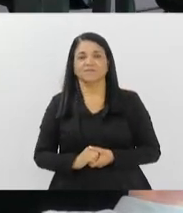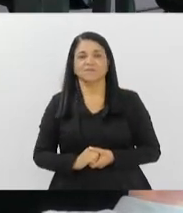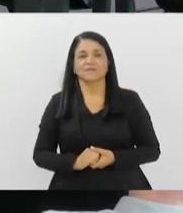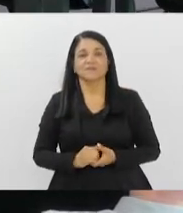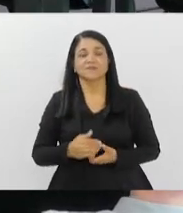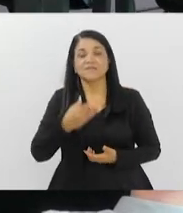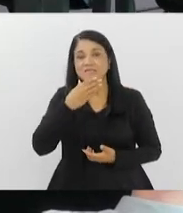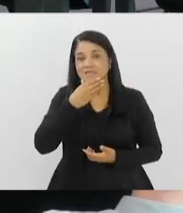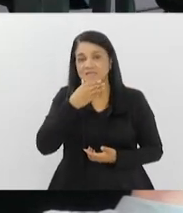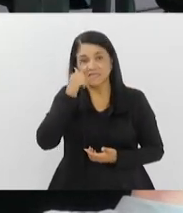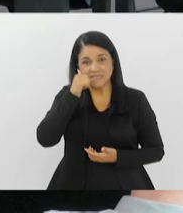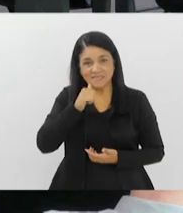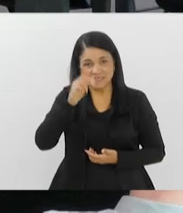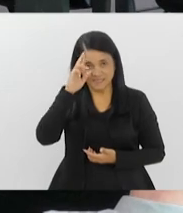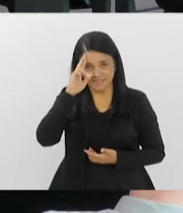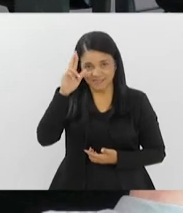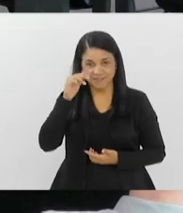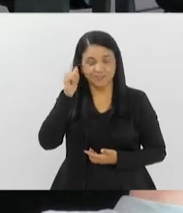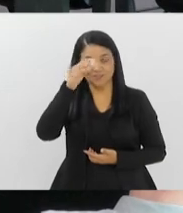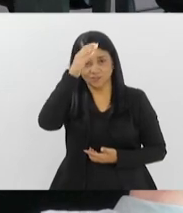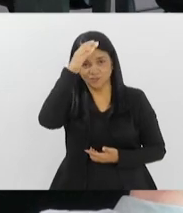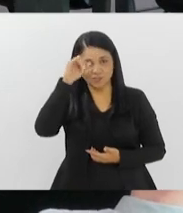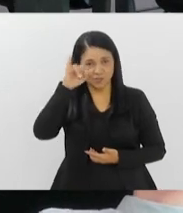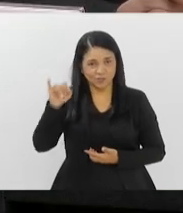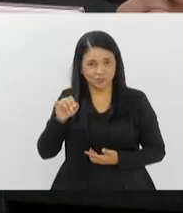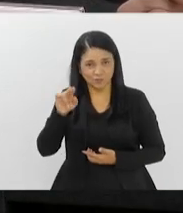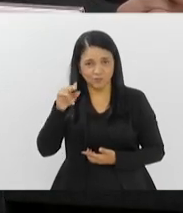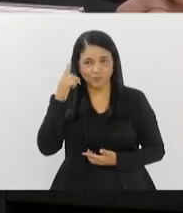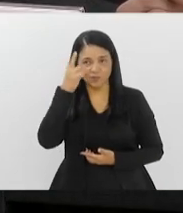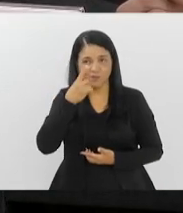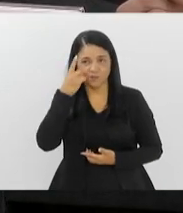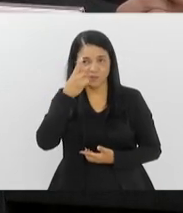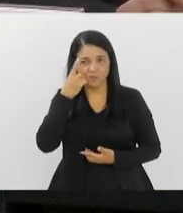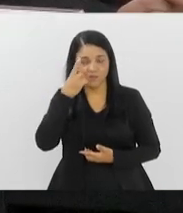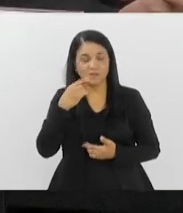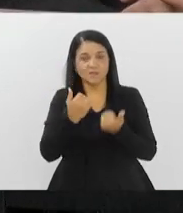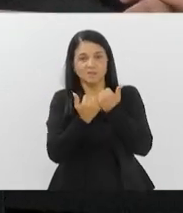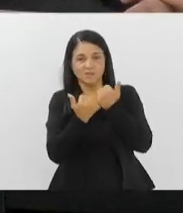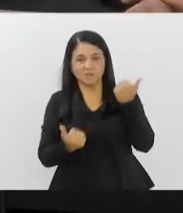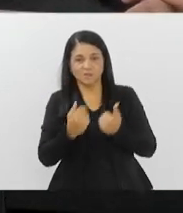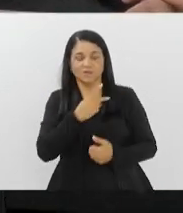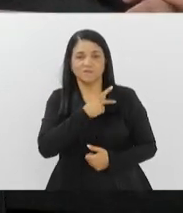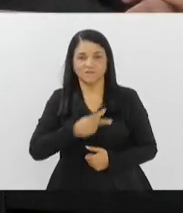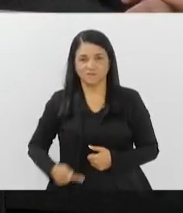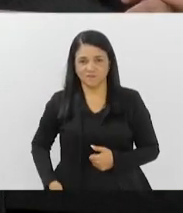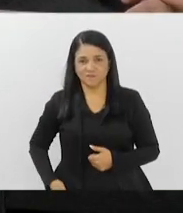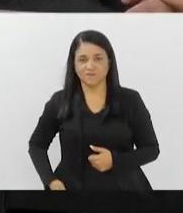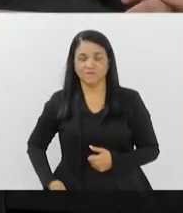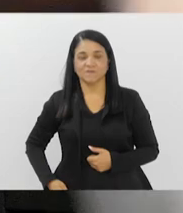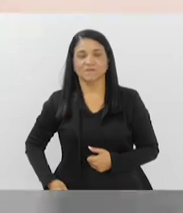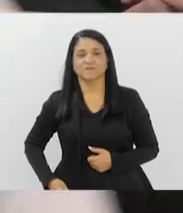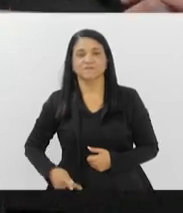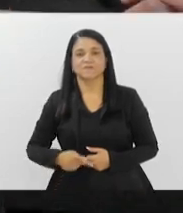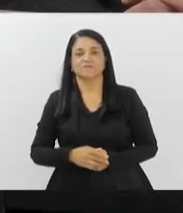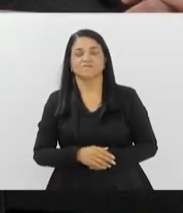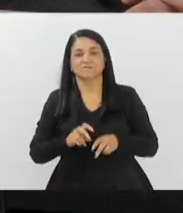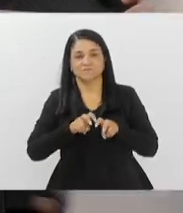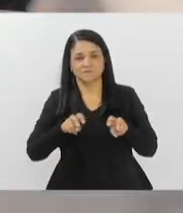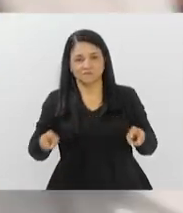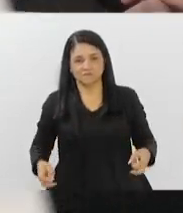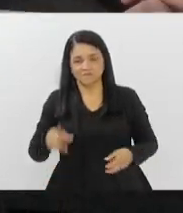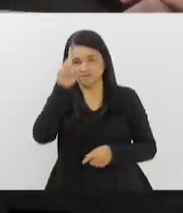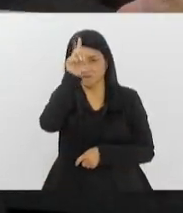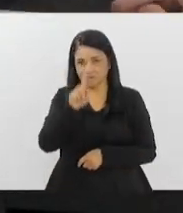Senhora Tia Ju, deputada estadual, segunda vice-presidente da mesa